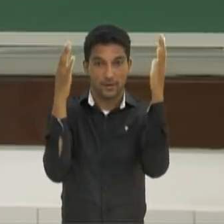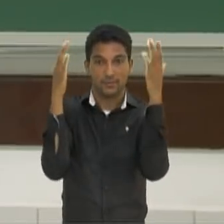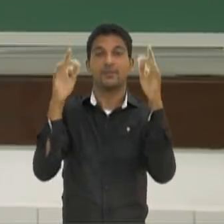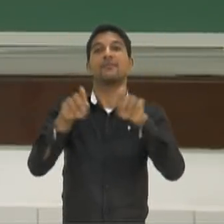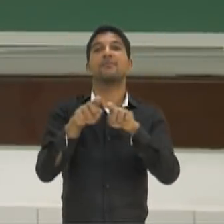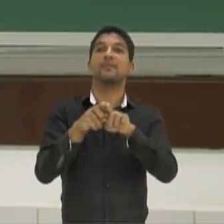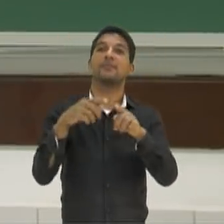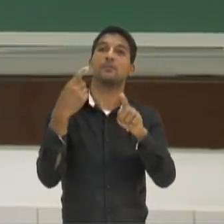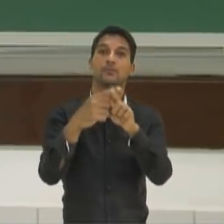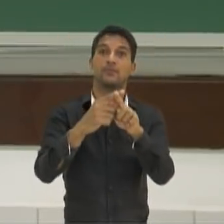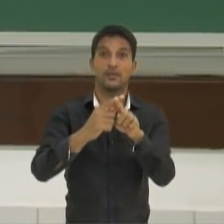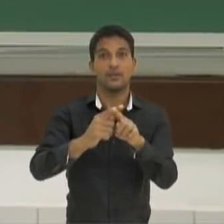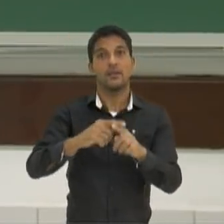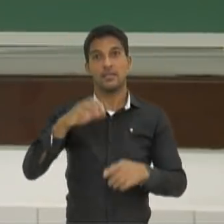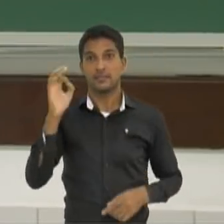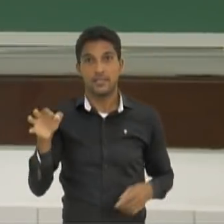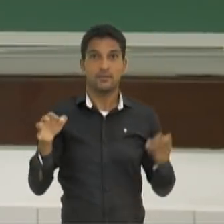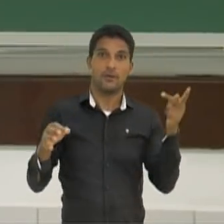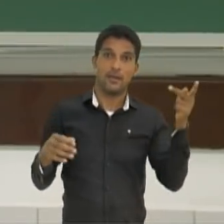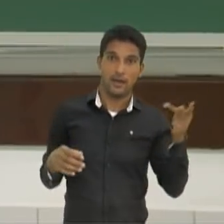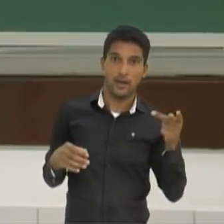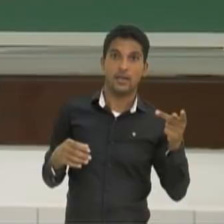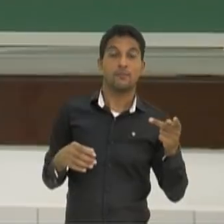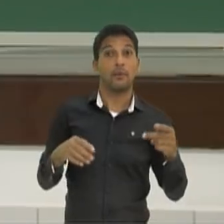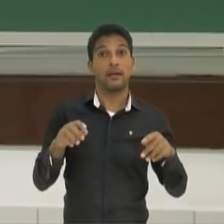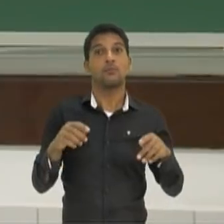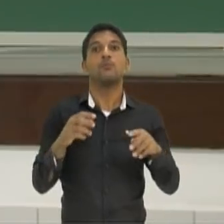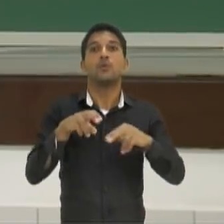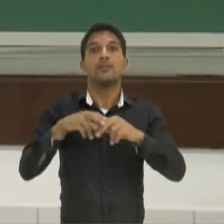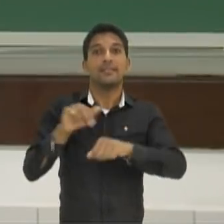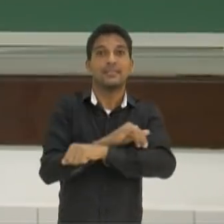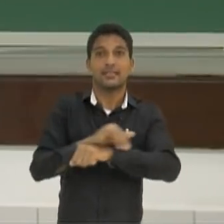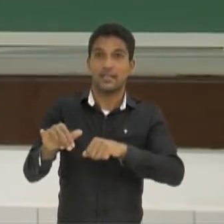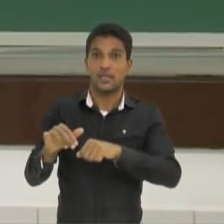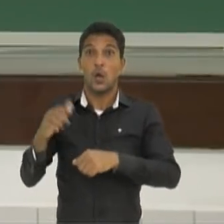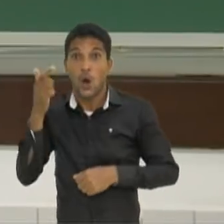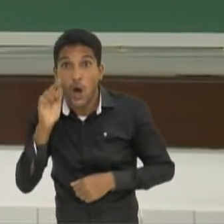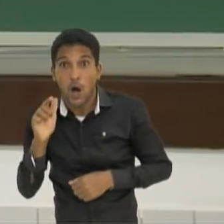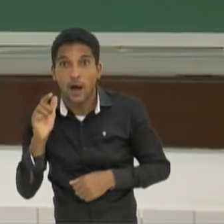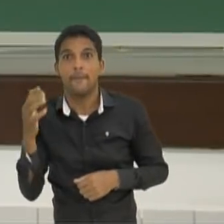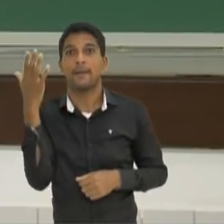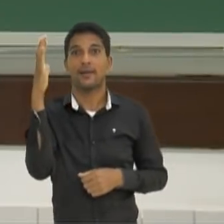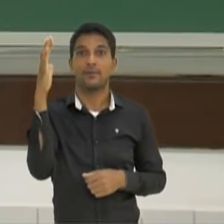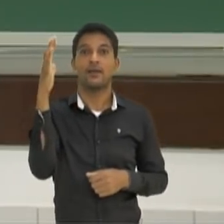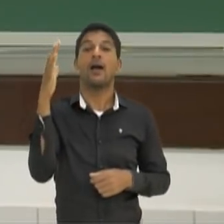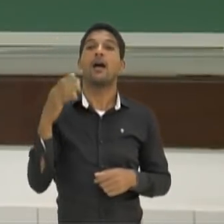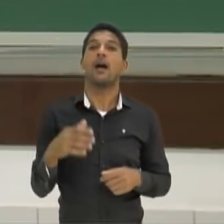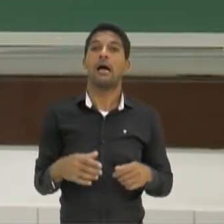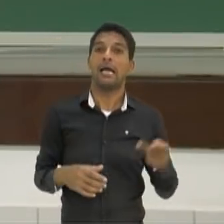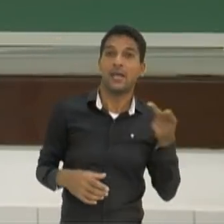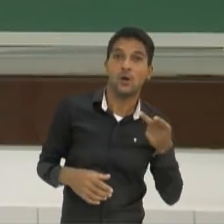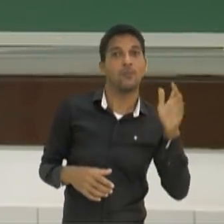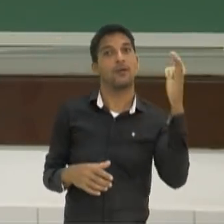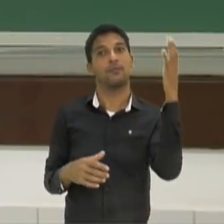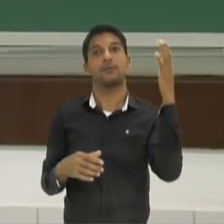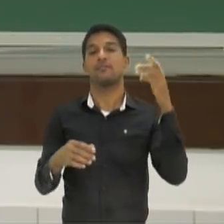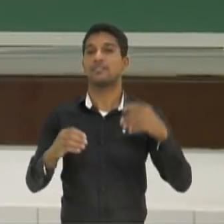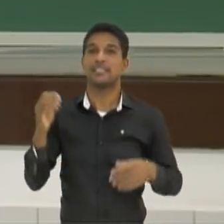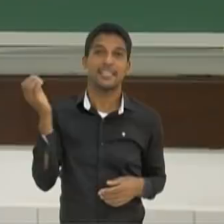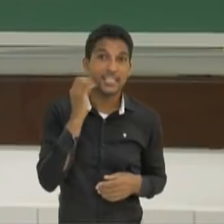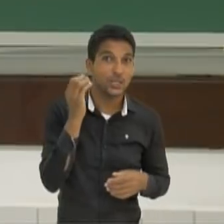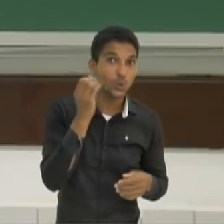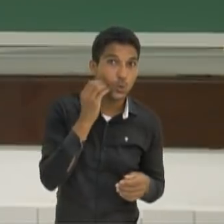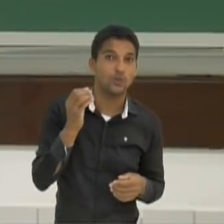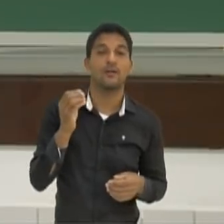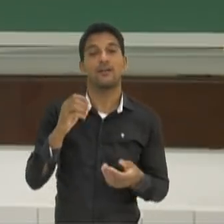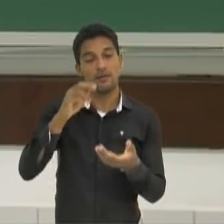errar que a gente vai construindo conhecimento, que a gente vai aprendendo, né? Se eu não tentar, eu não vou saber se eu vou errar. Então, o